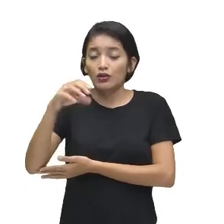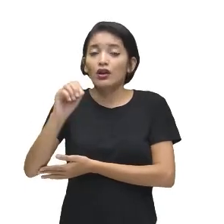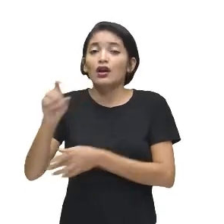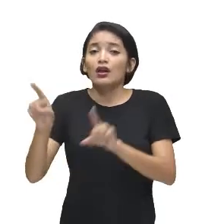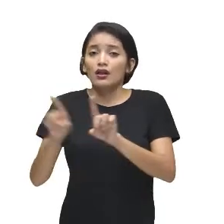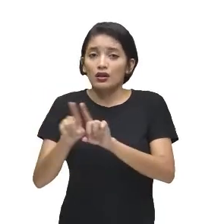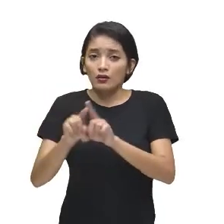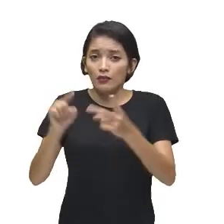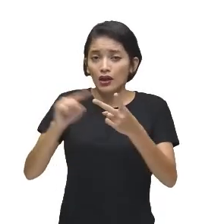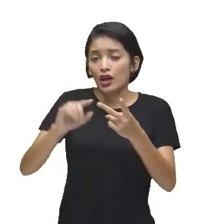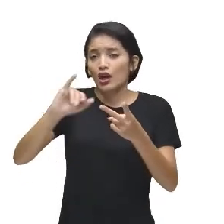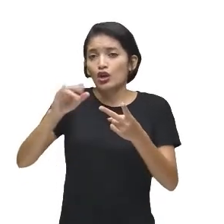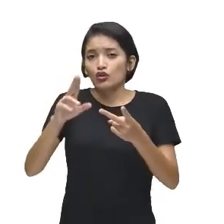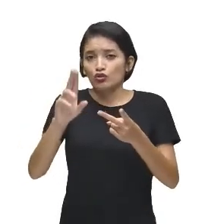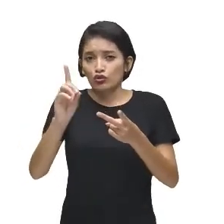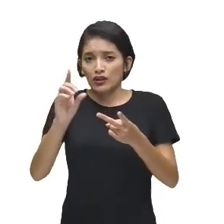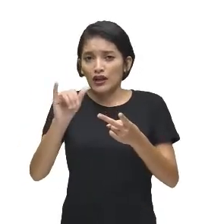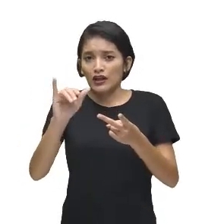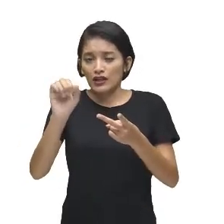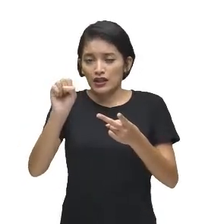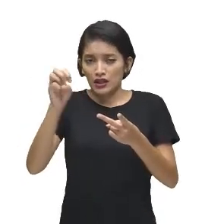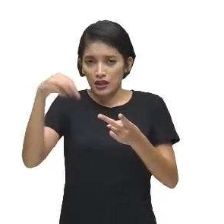né? O islamismo através